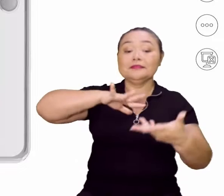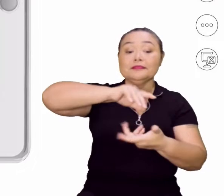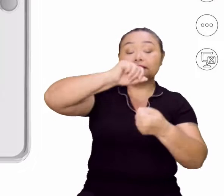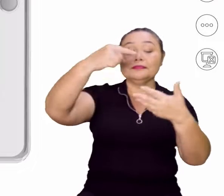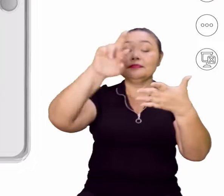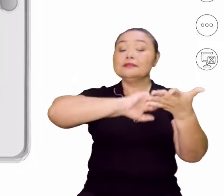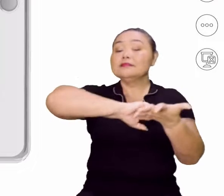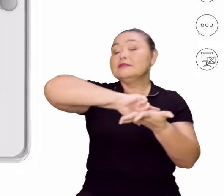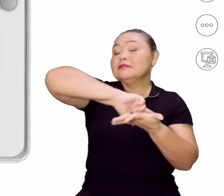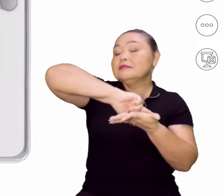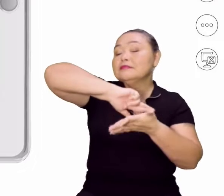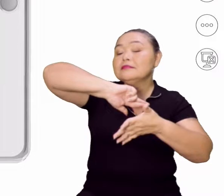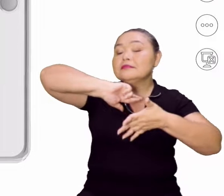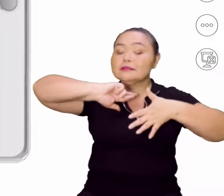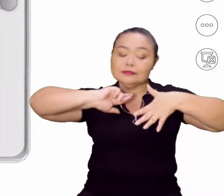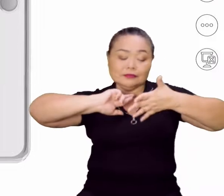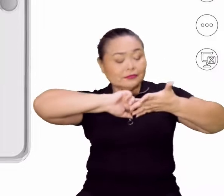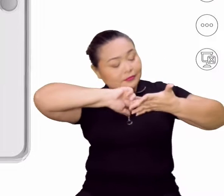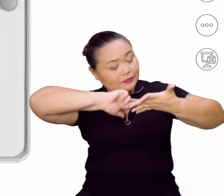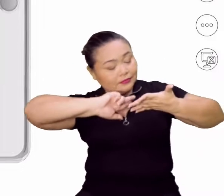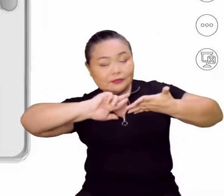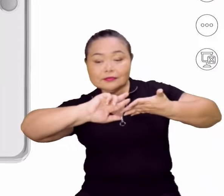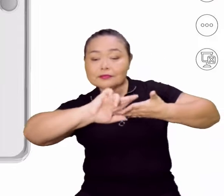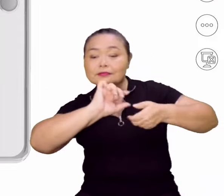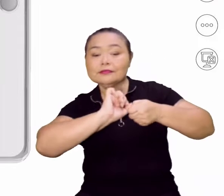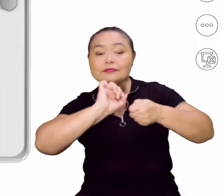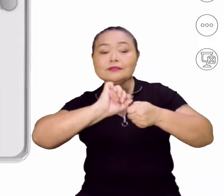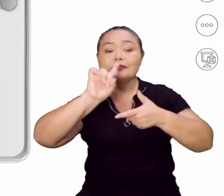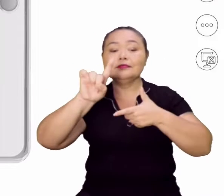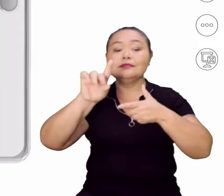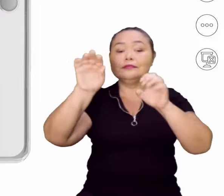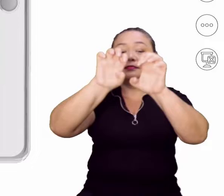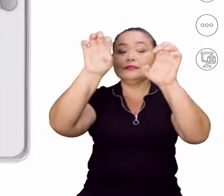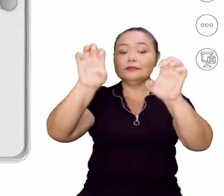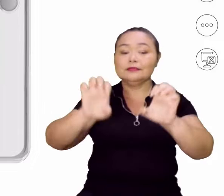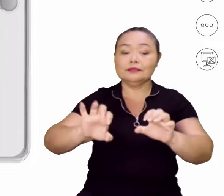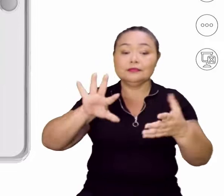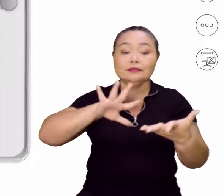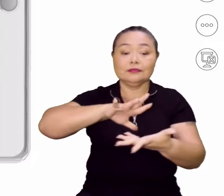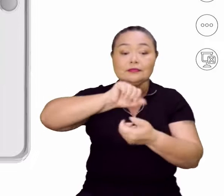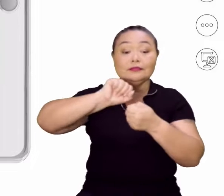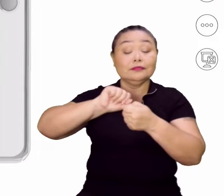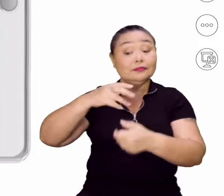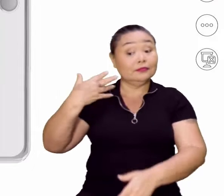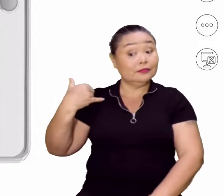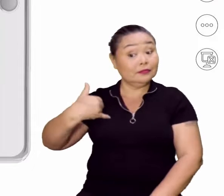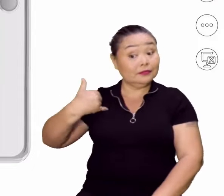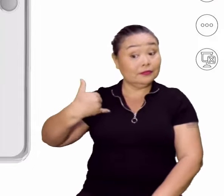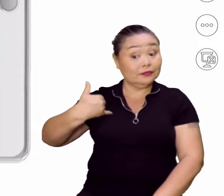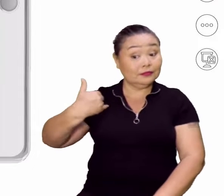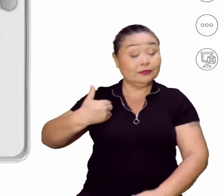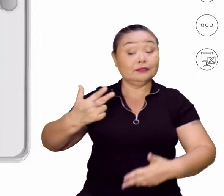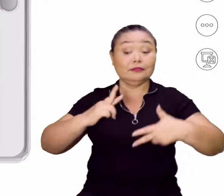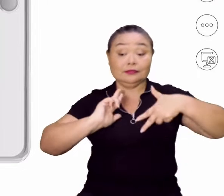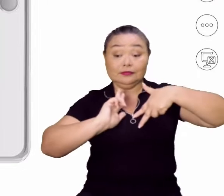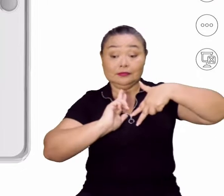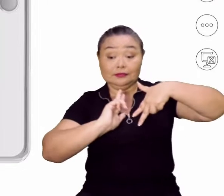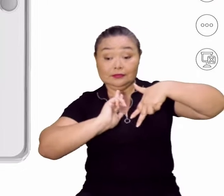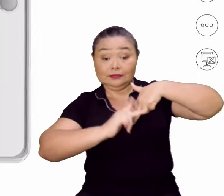mundial e suas diversidades, como a estrutura da população mundial, idade e gênero, pirâmides